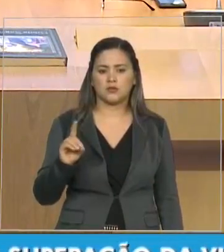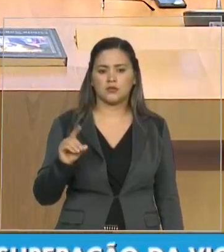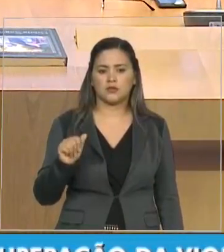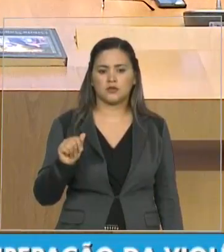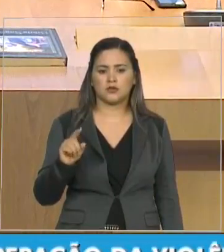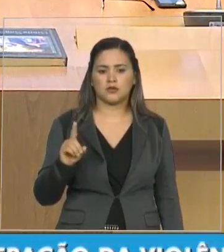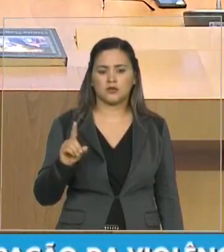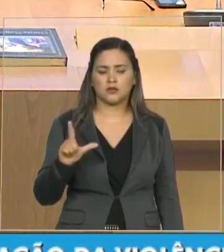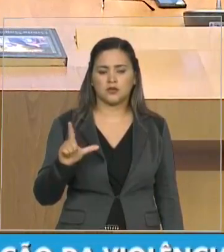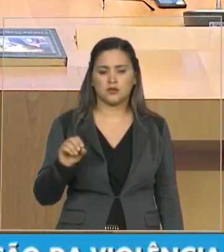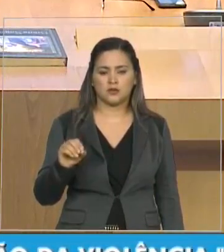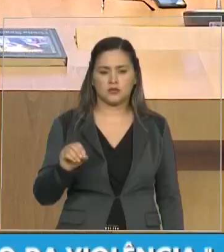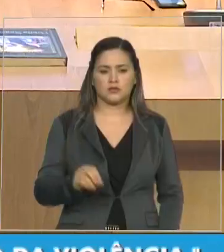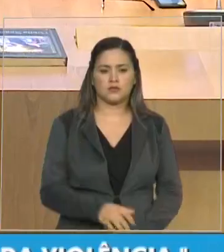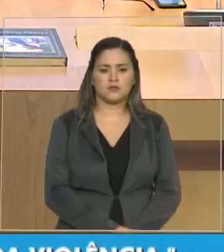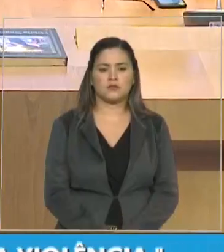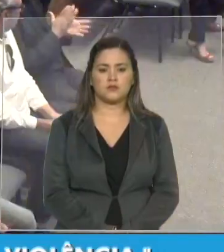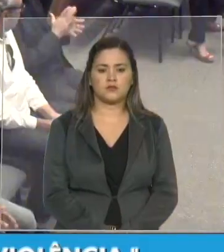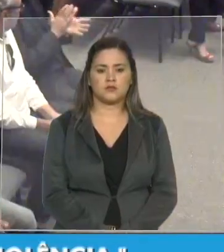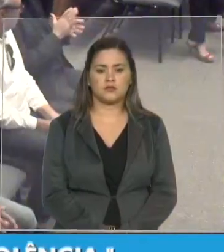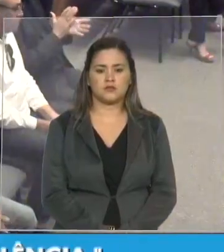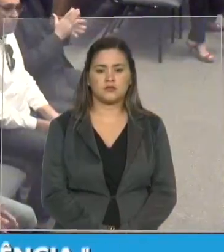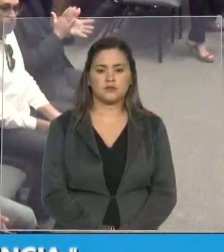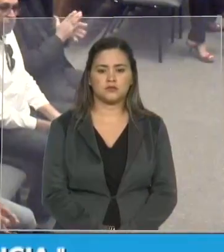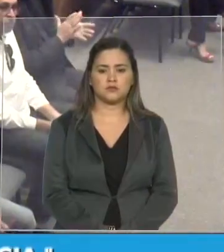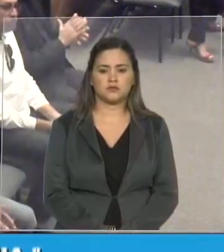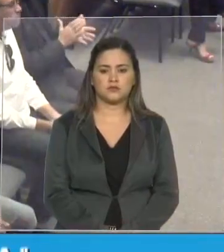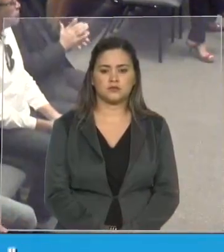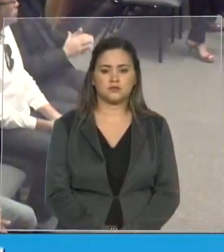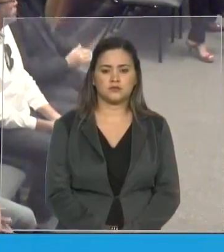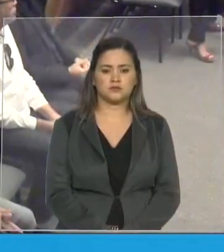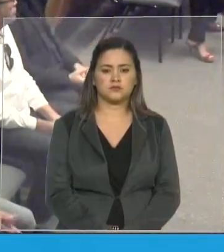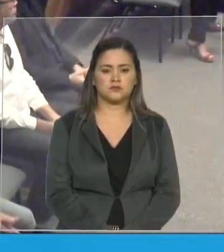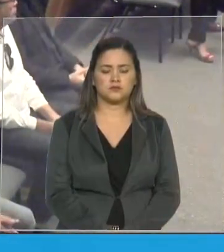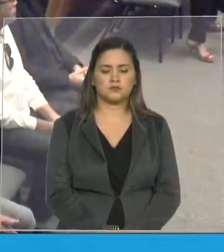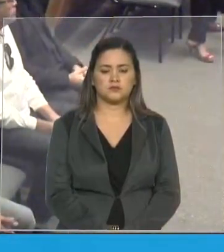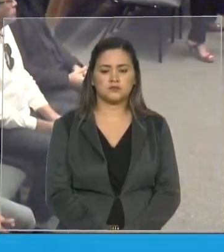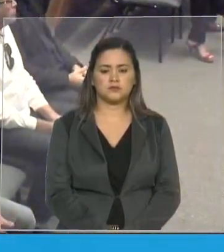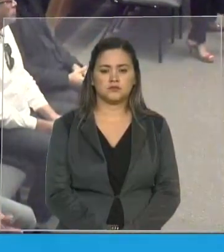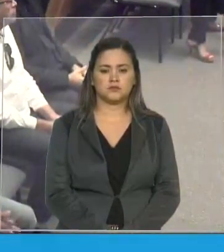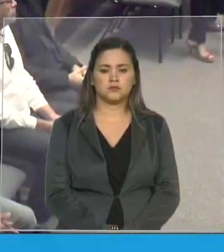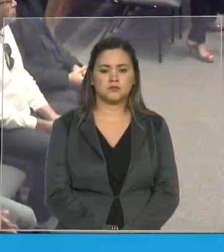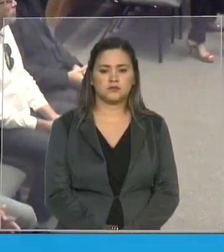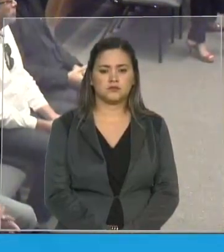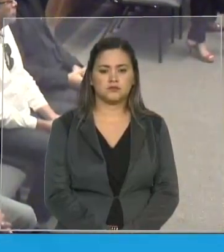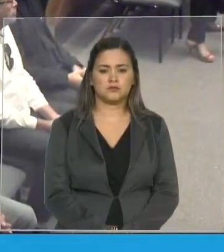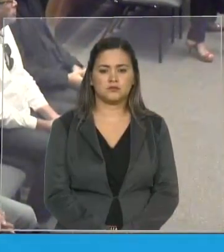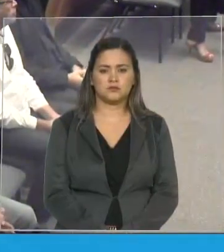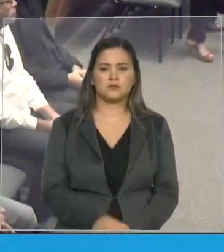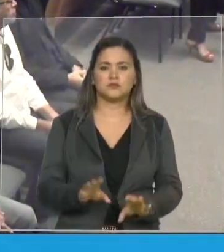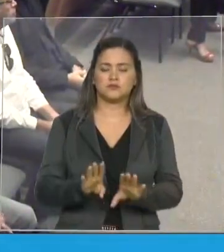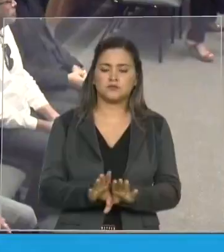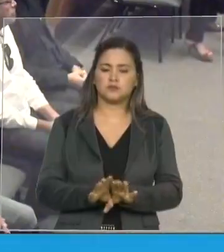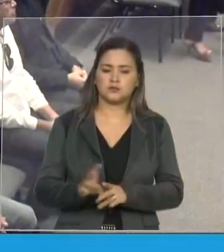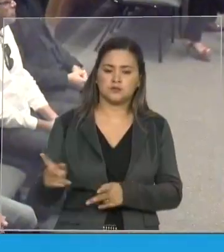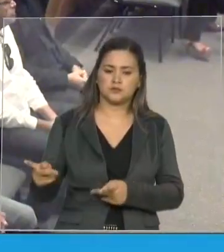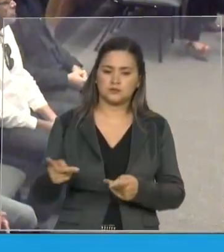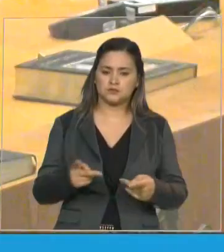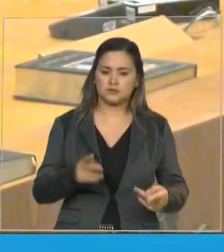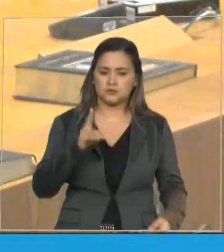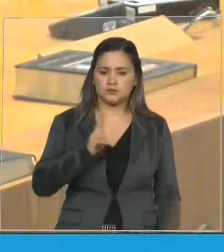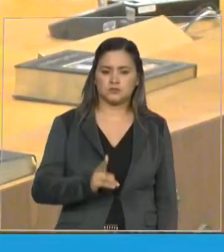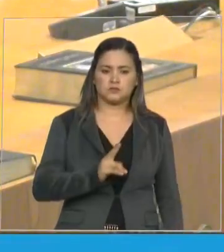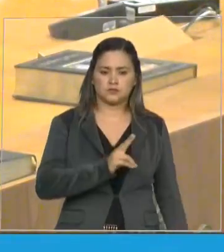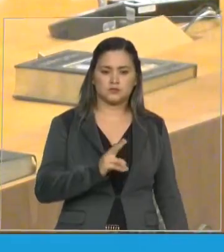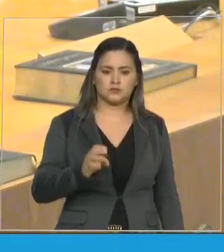Rosana Bordalo, por gentileza. Ela está aqui? Ah, está vindo ali. E também convidar o reverendíssimo padre